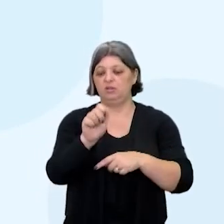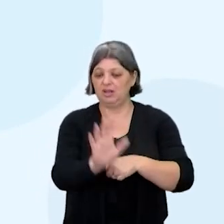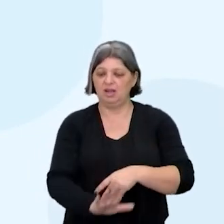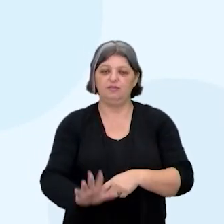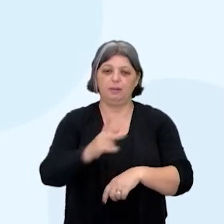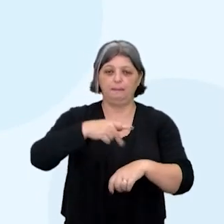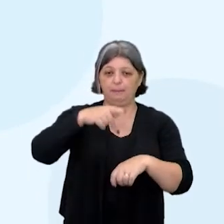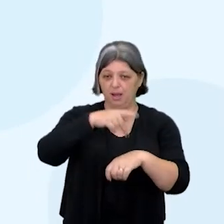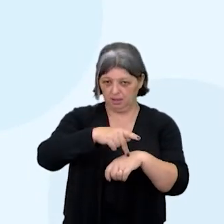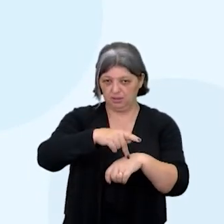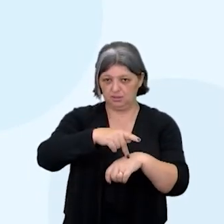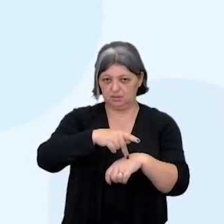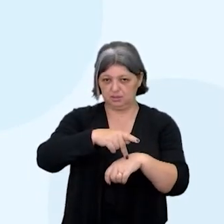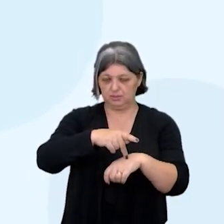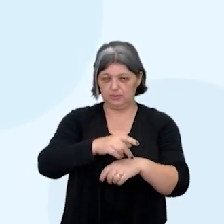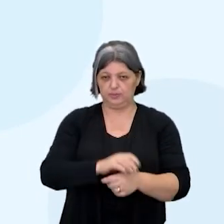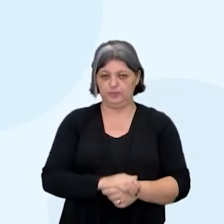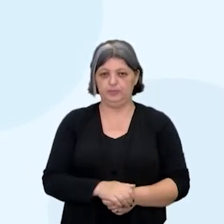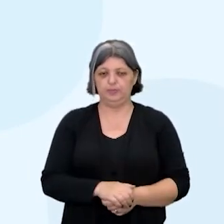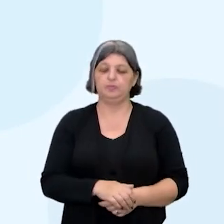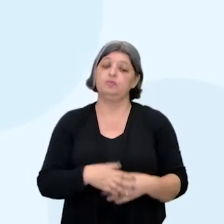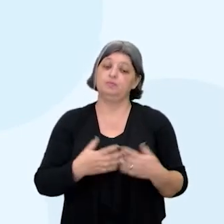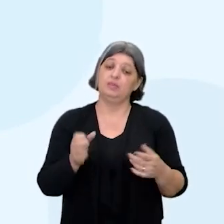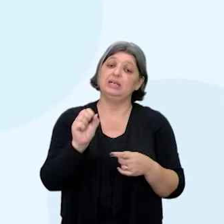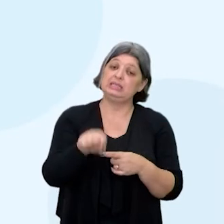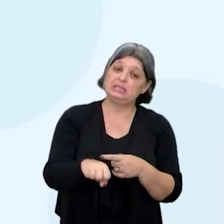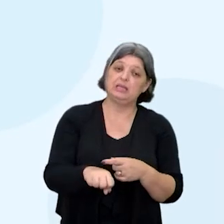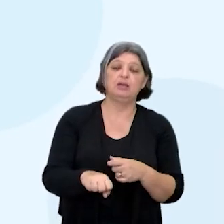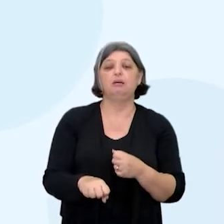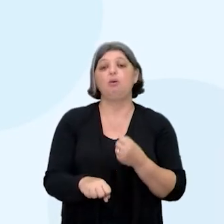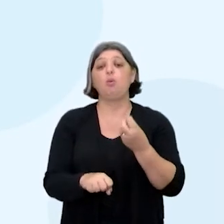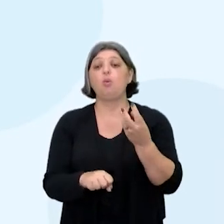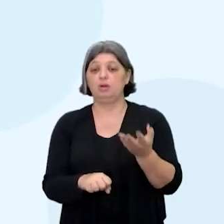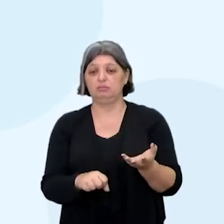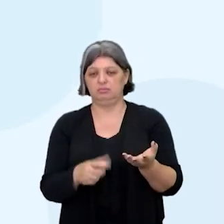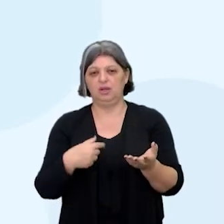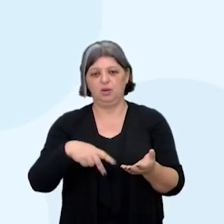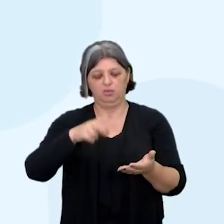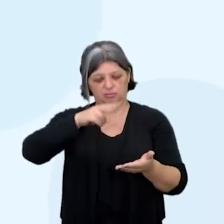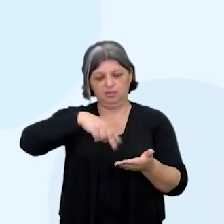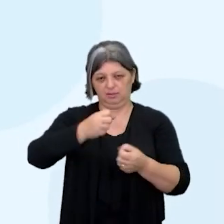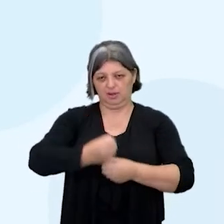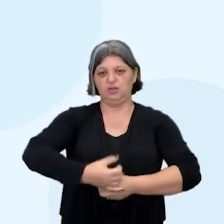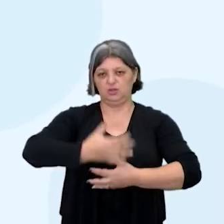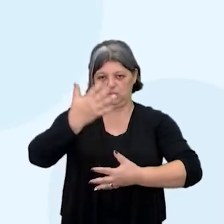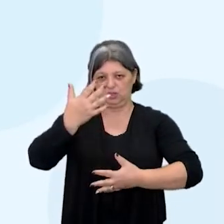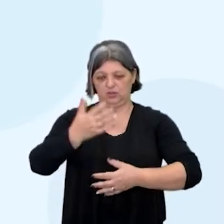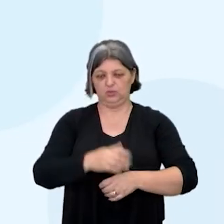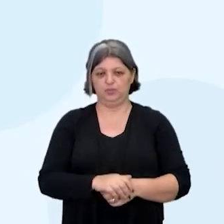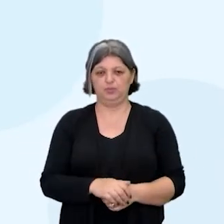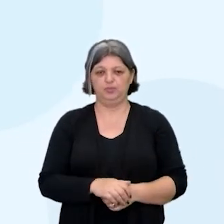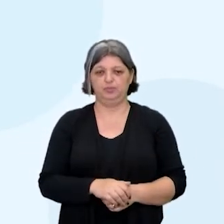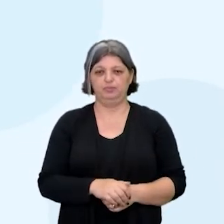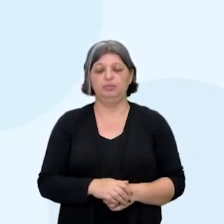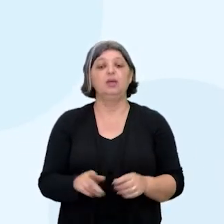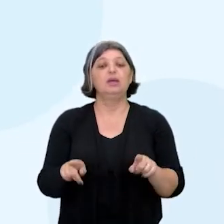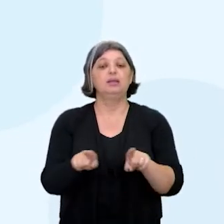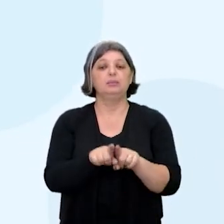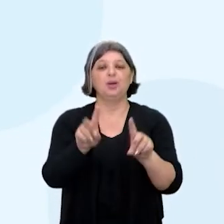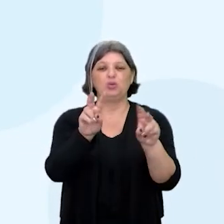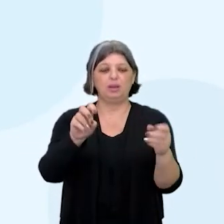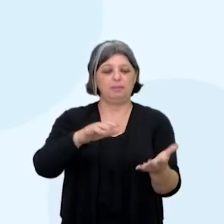país específico da África? Se sim, quais? Mande aí no chat que eu quero ler com vocês e saber. E sobre o